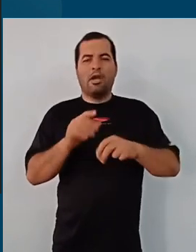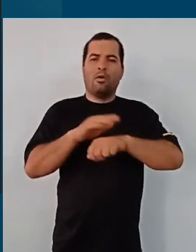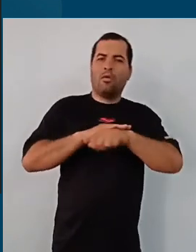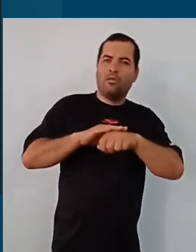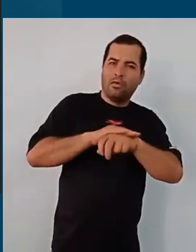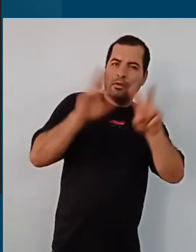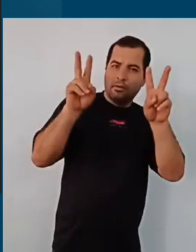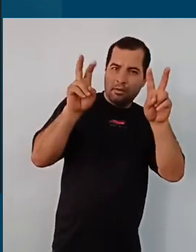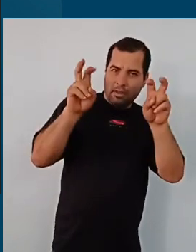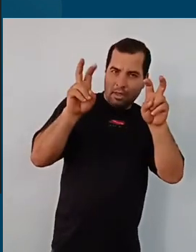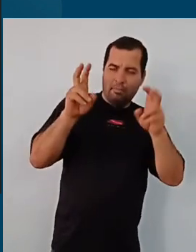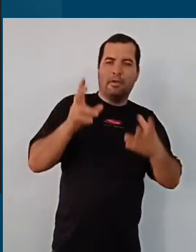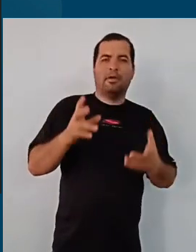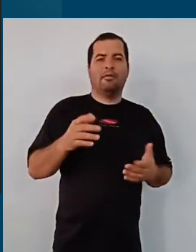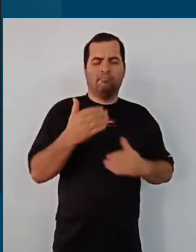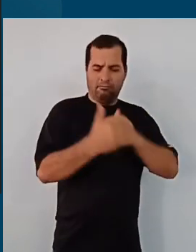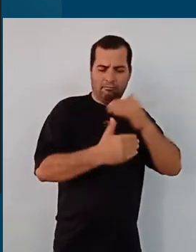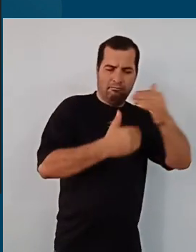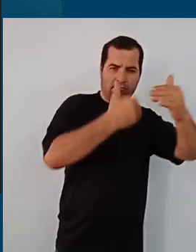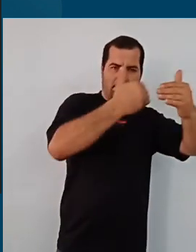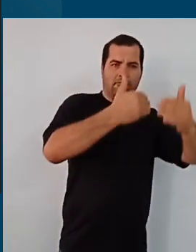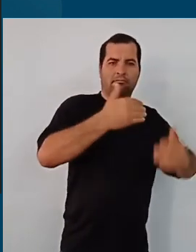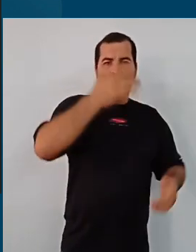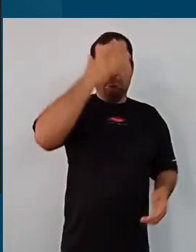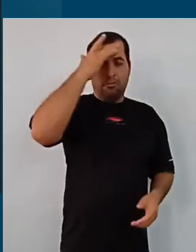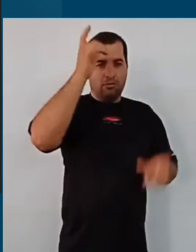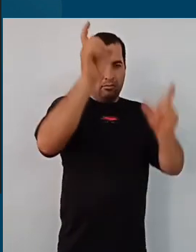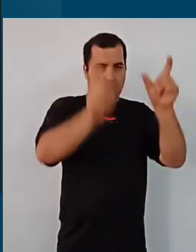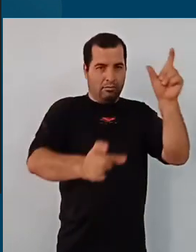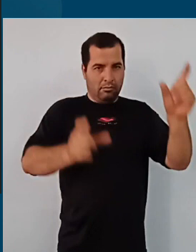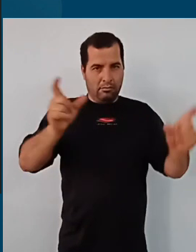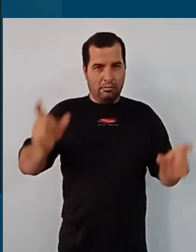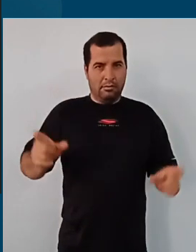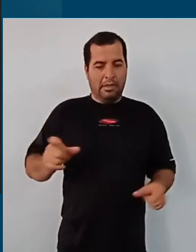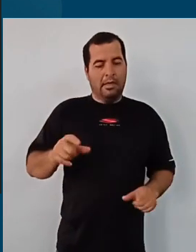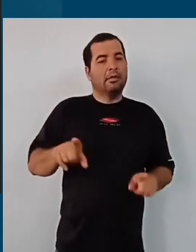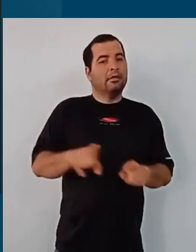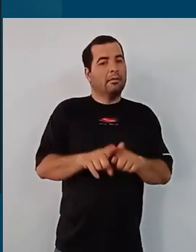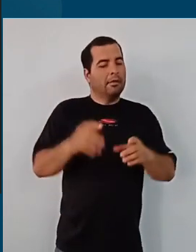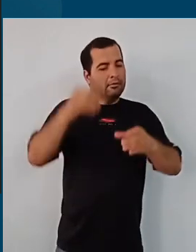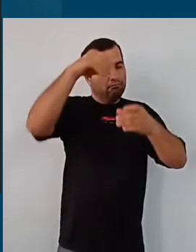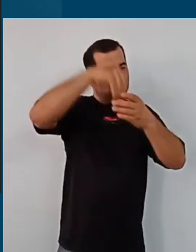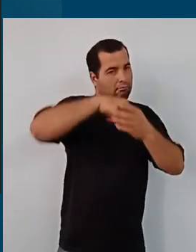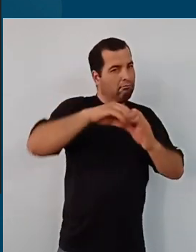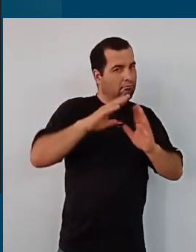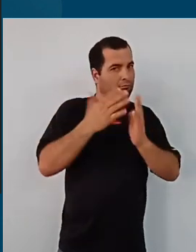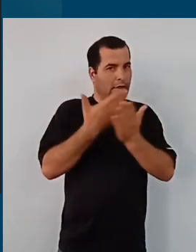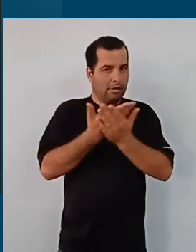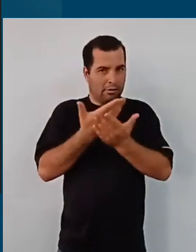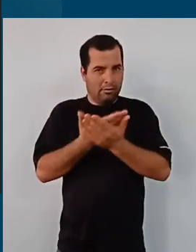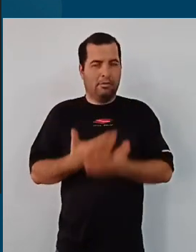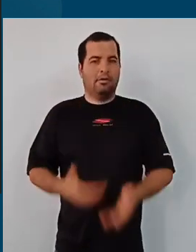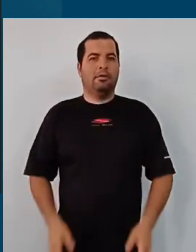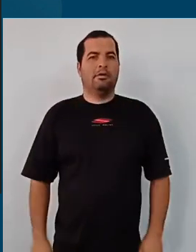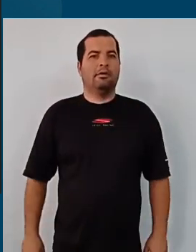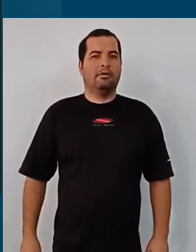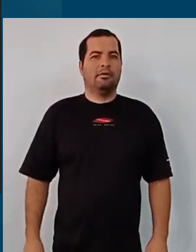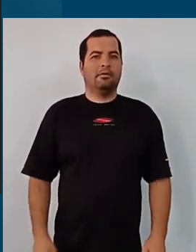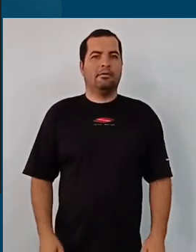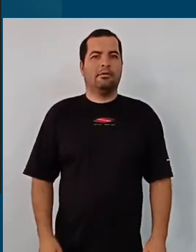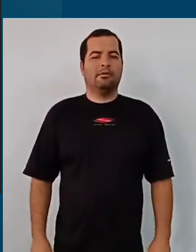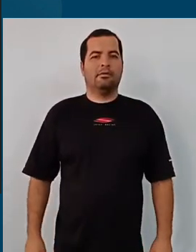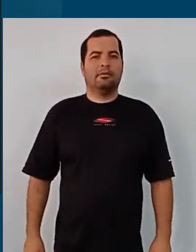disse, sobre o tema formação e desenvolvimento humano no âmbito da educação escolar. Eu não consigo abrir esse tema